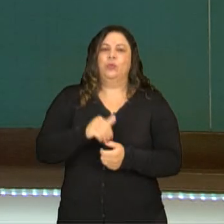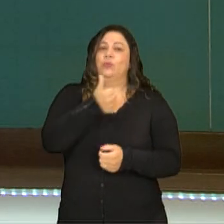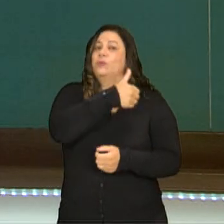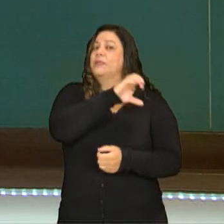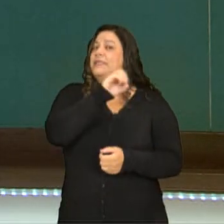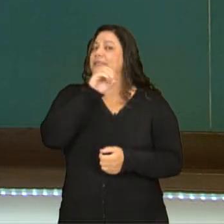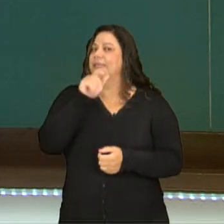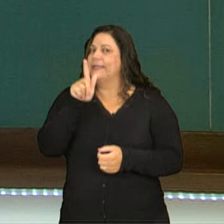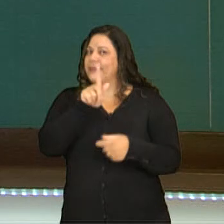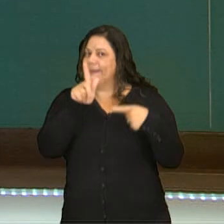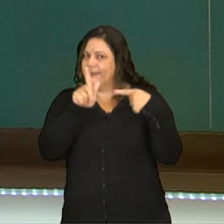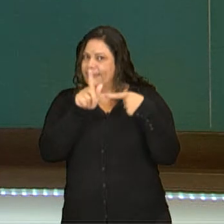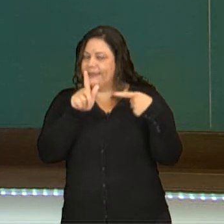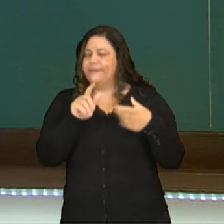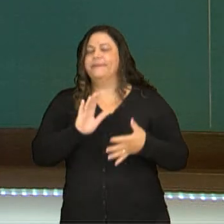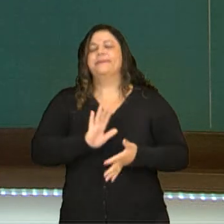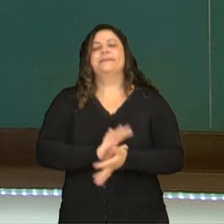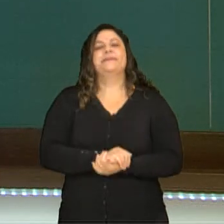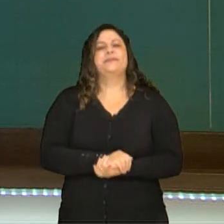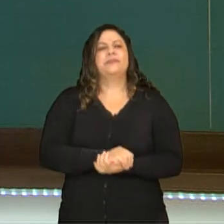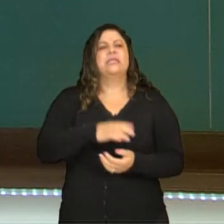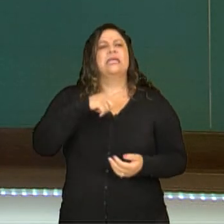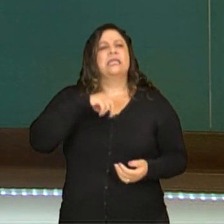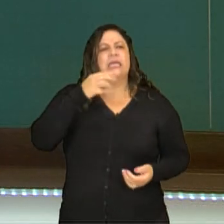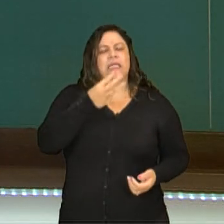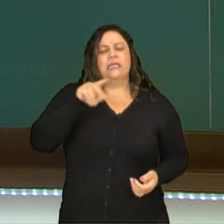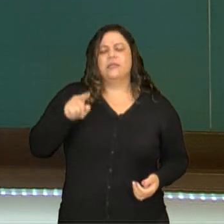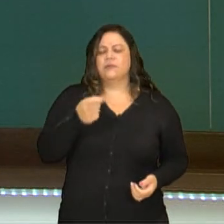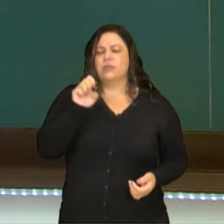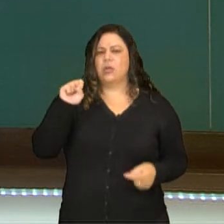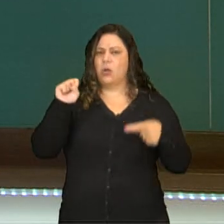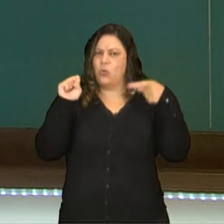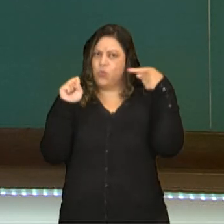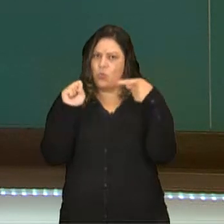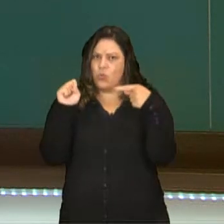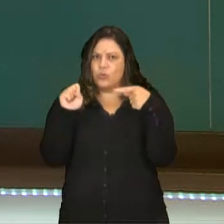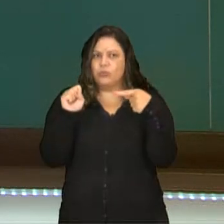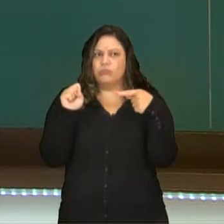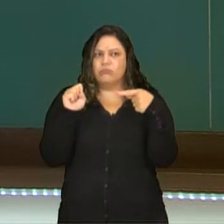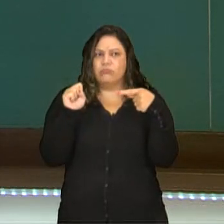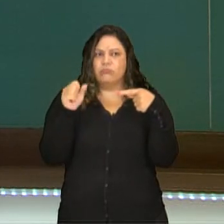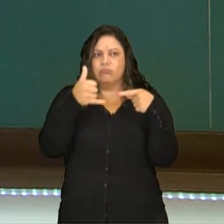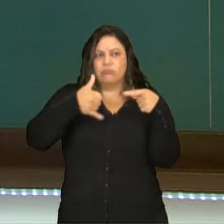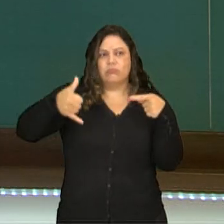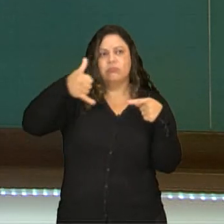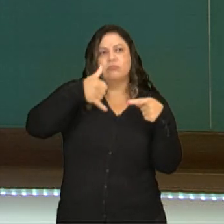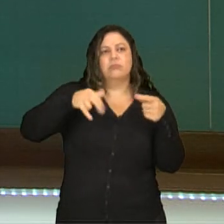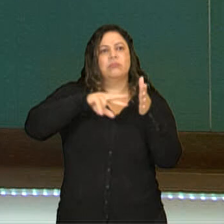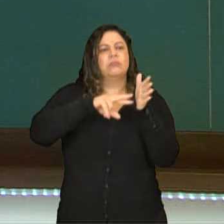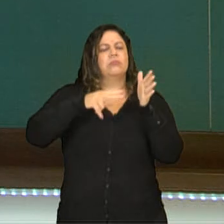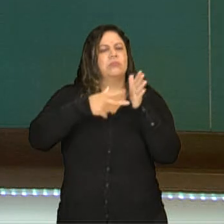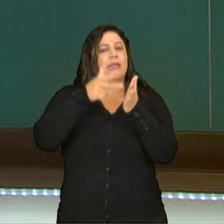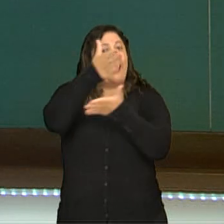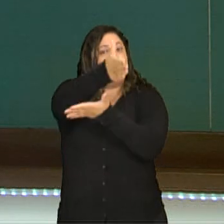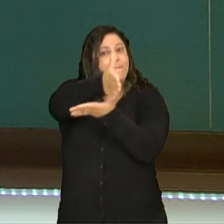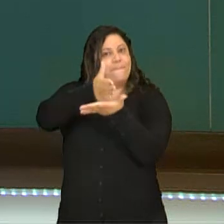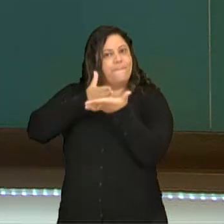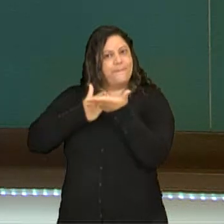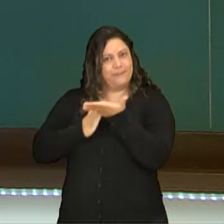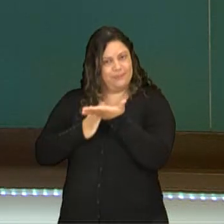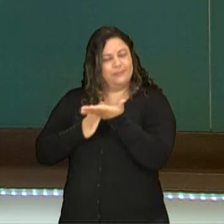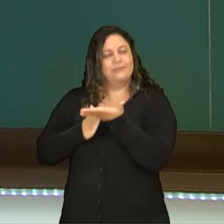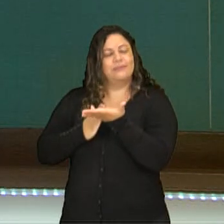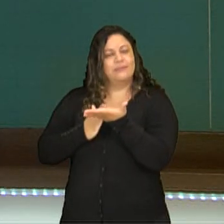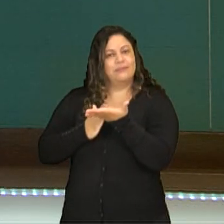deu. Se em 100 gramas eu tenho 3,8 gramas de gordura, gente, significa que metade dessa